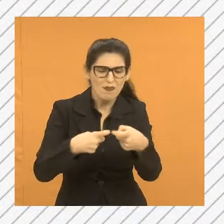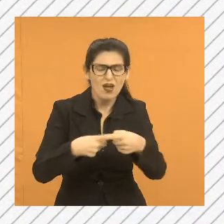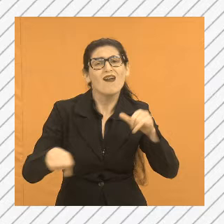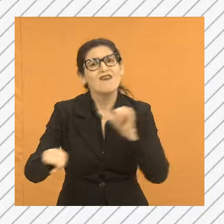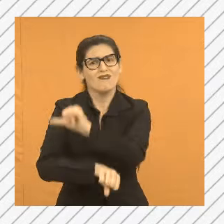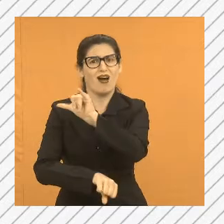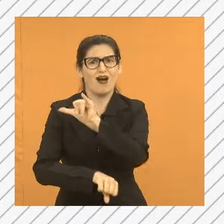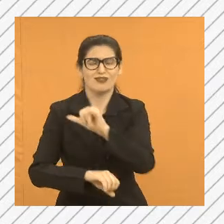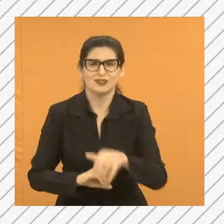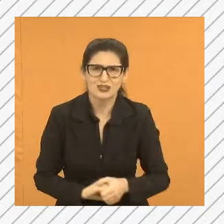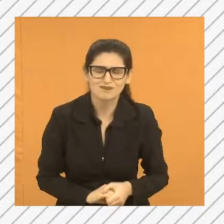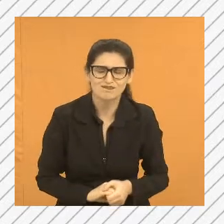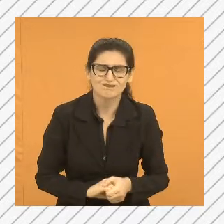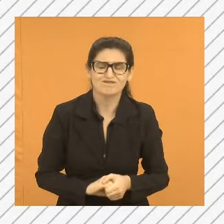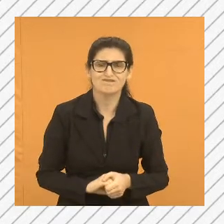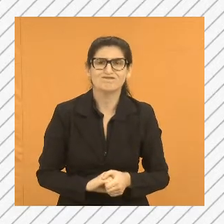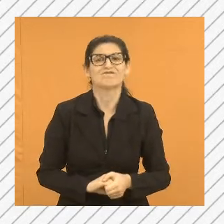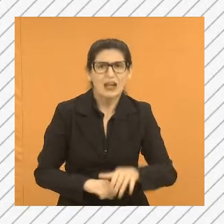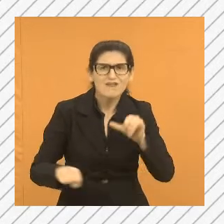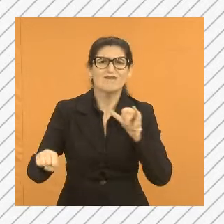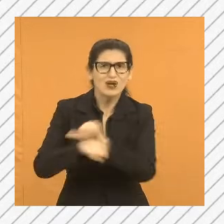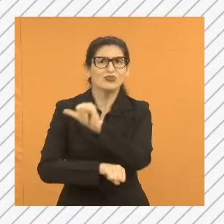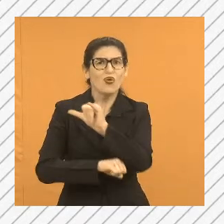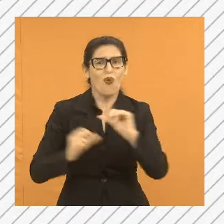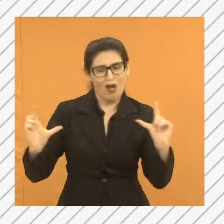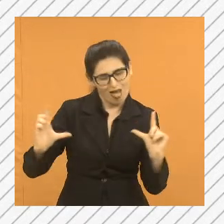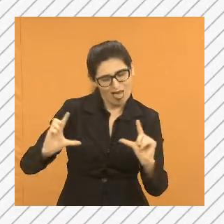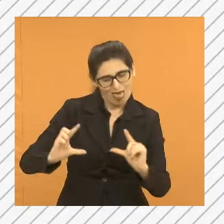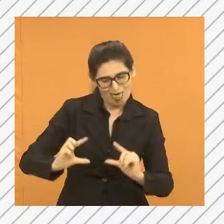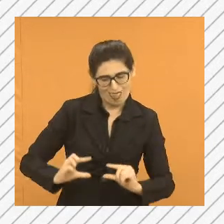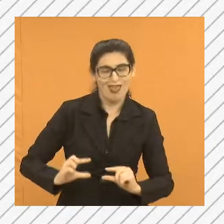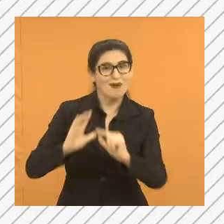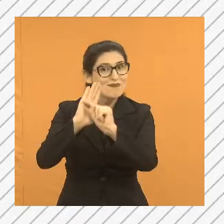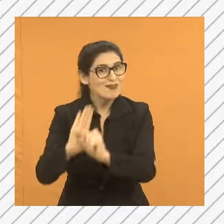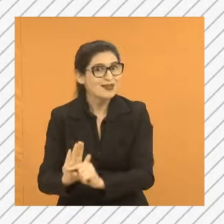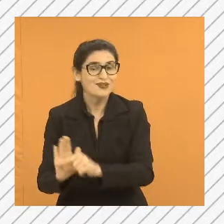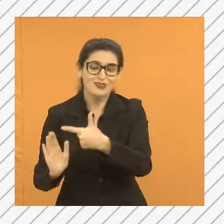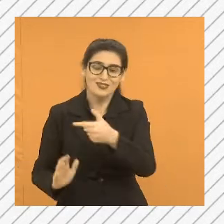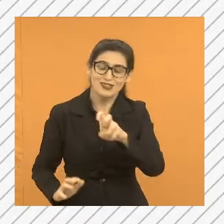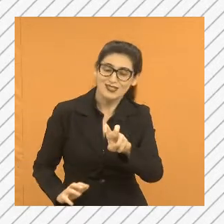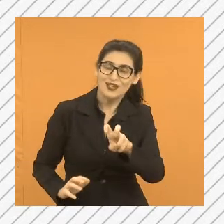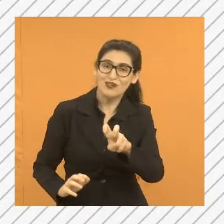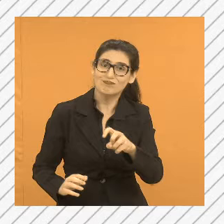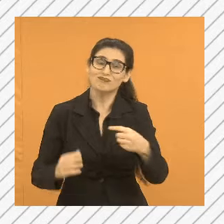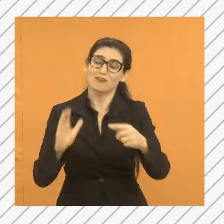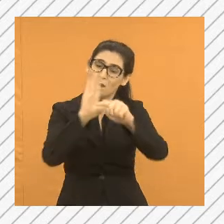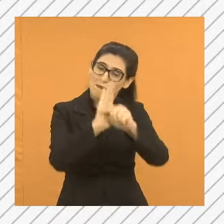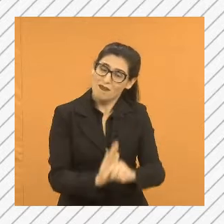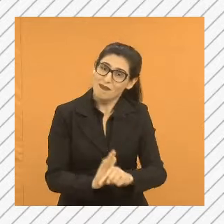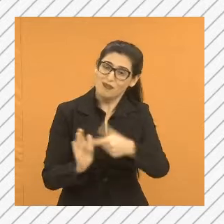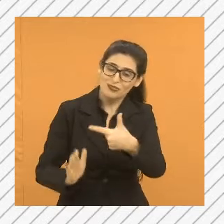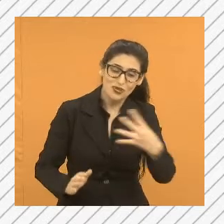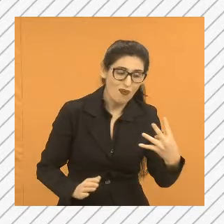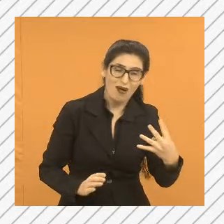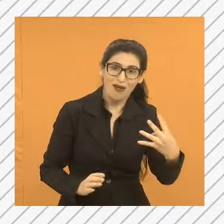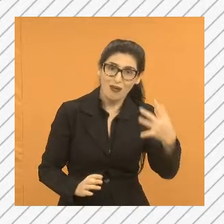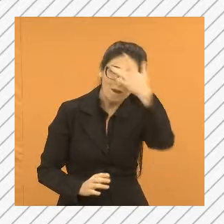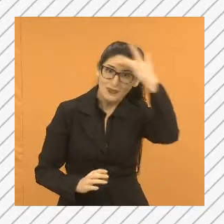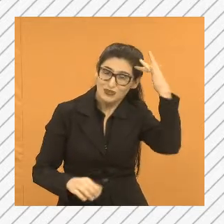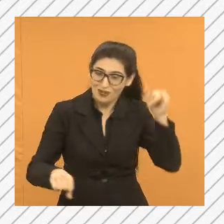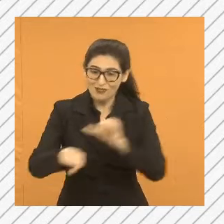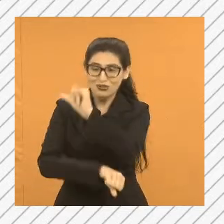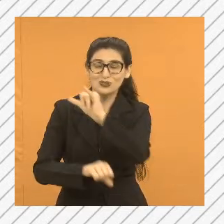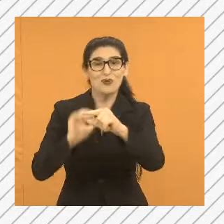atenção básica teve uma redução de 25% para 24% se compararmos os